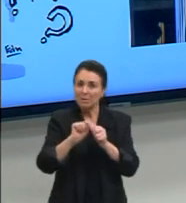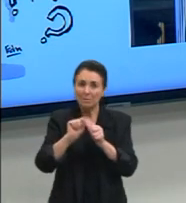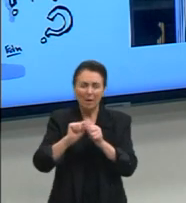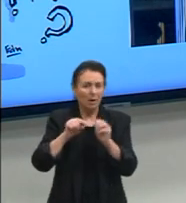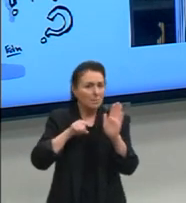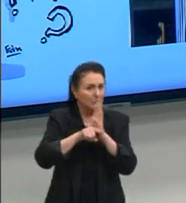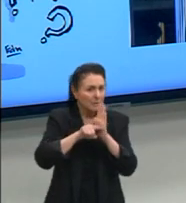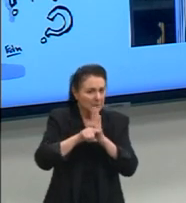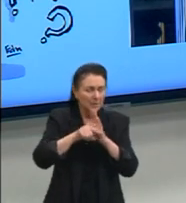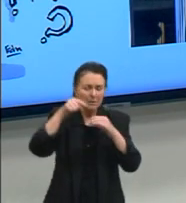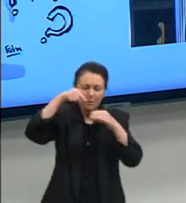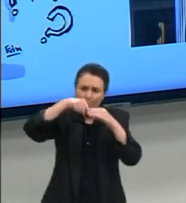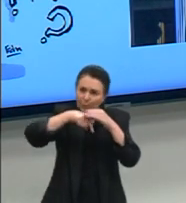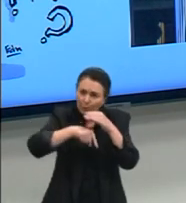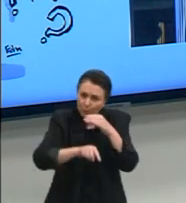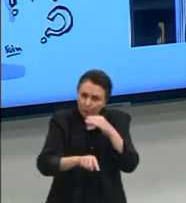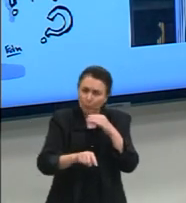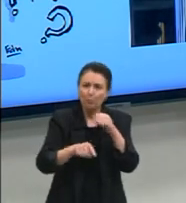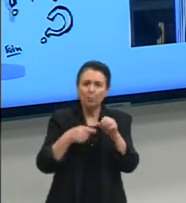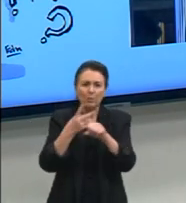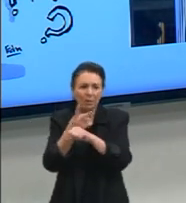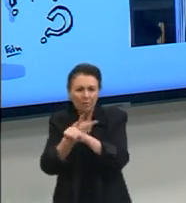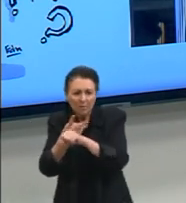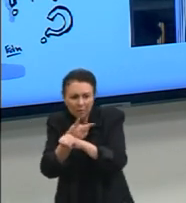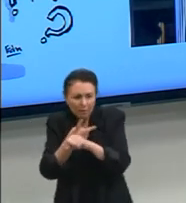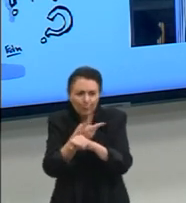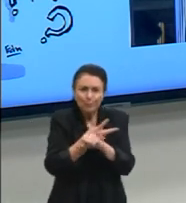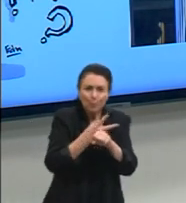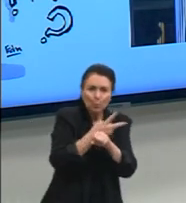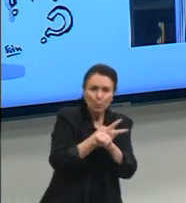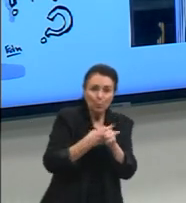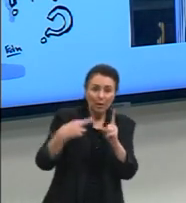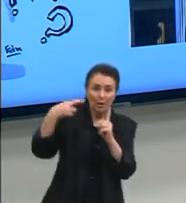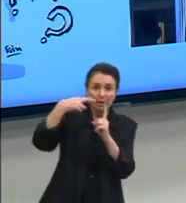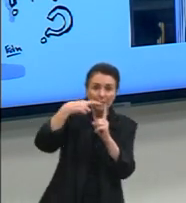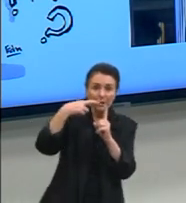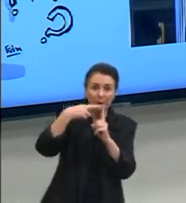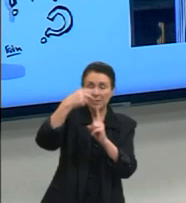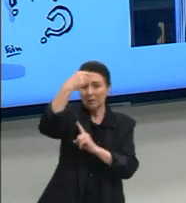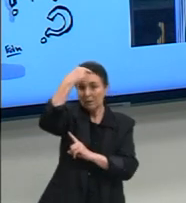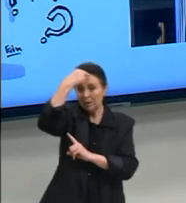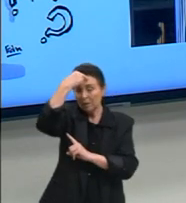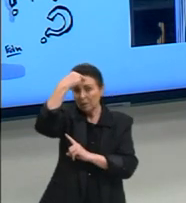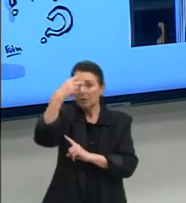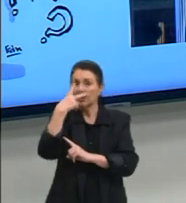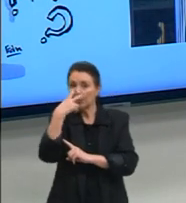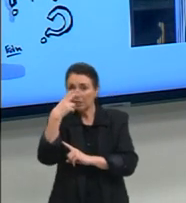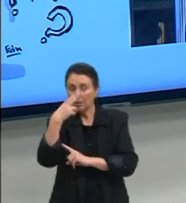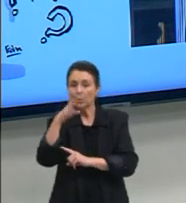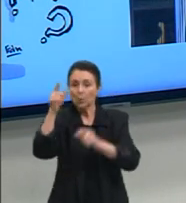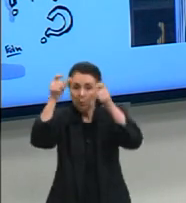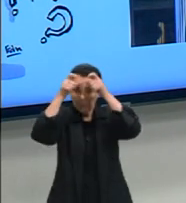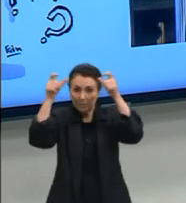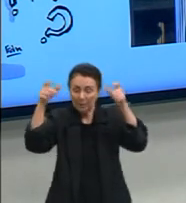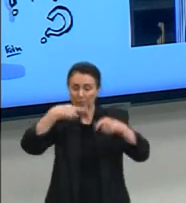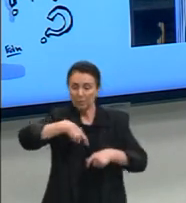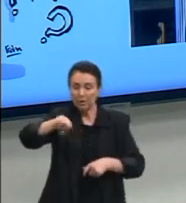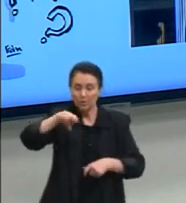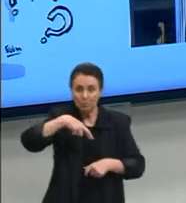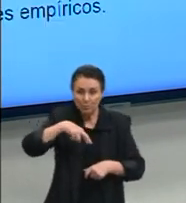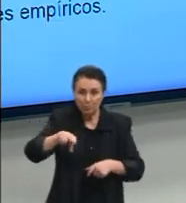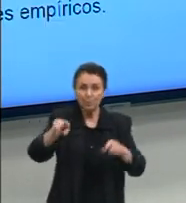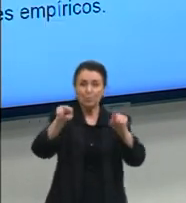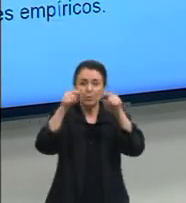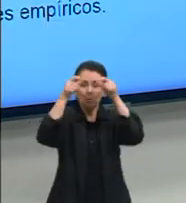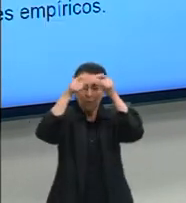continue se aprofundando busque outras fontes sobre o conhecimento mítico senso comum conhecimento religioso conhecimento científico e também